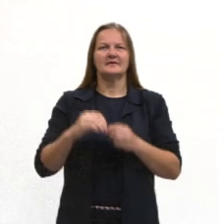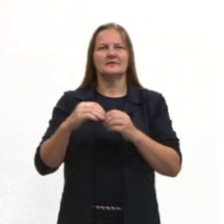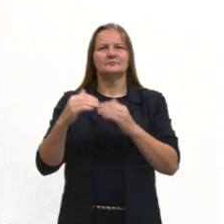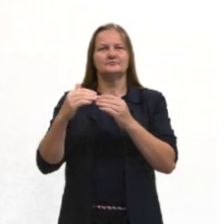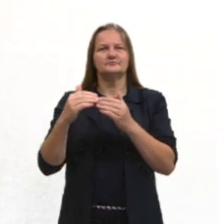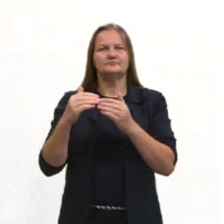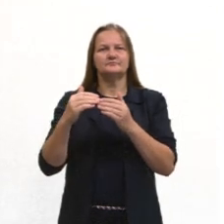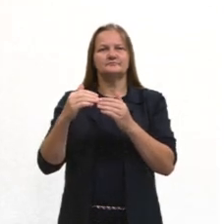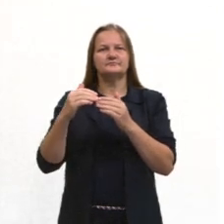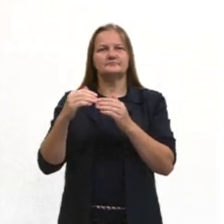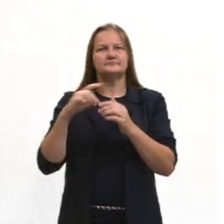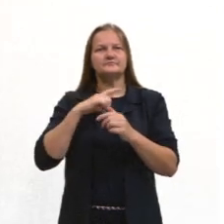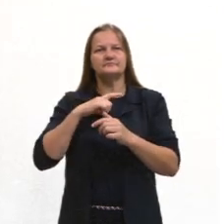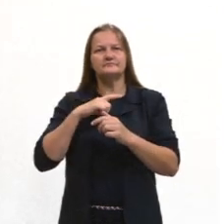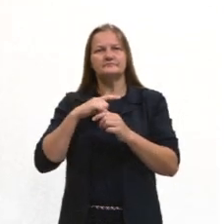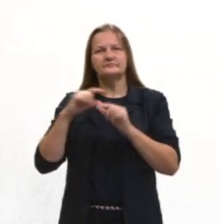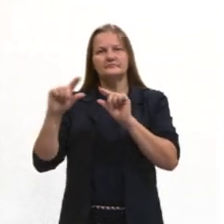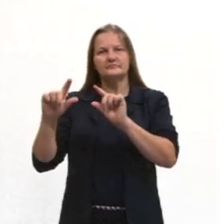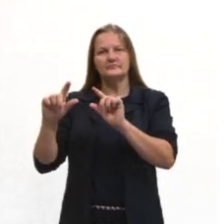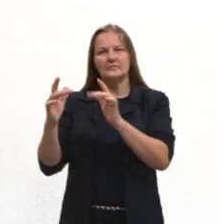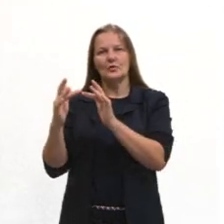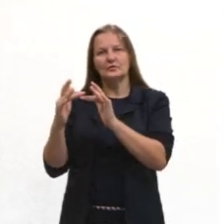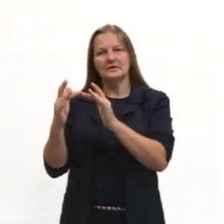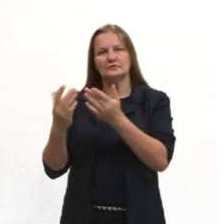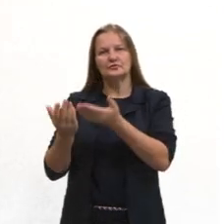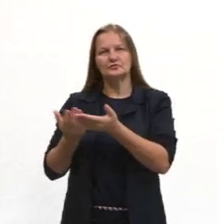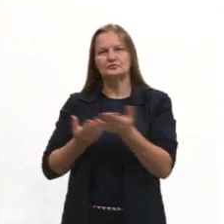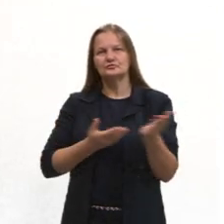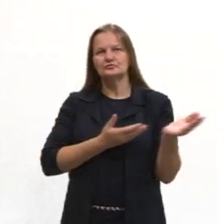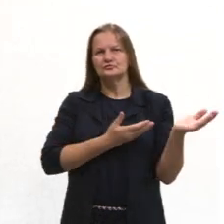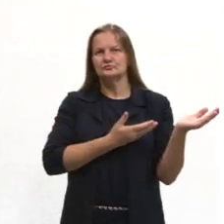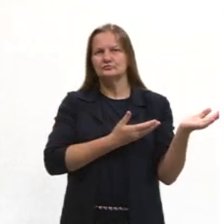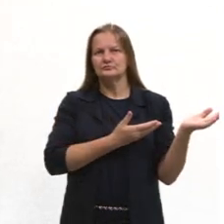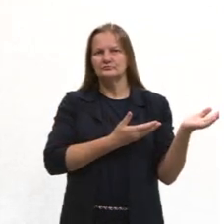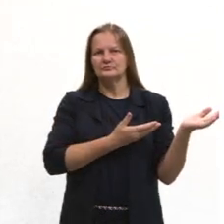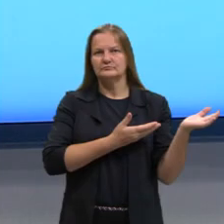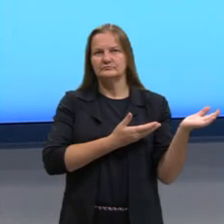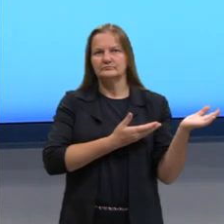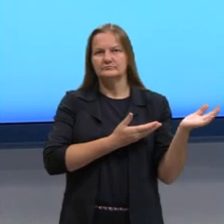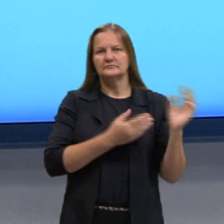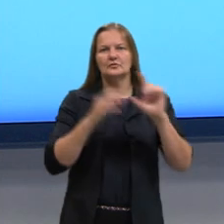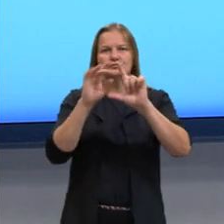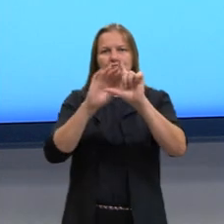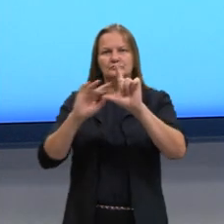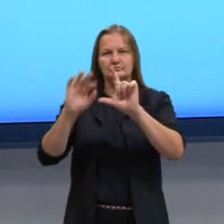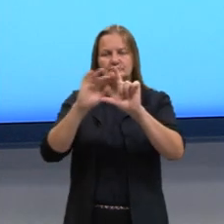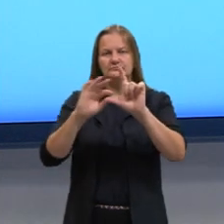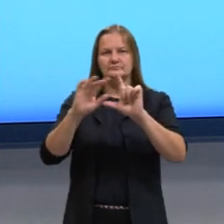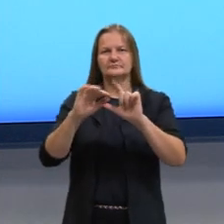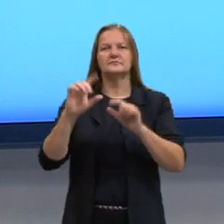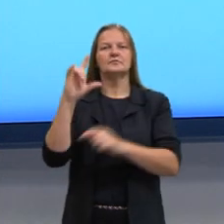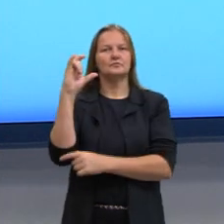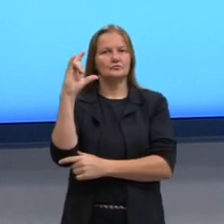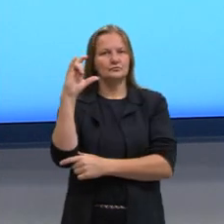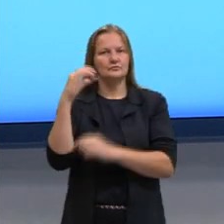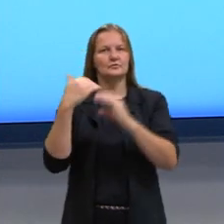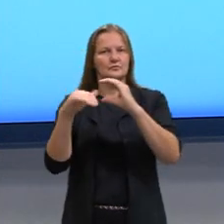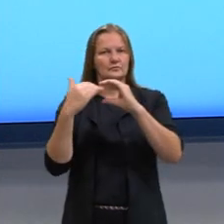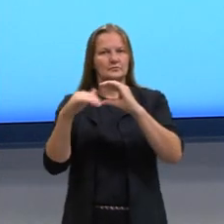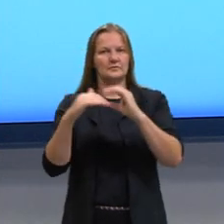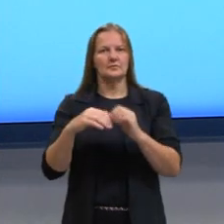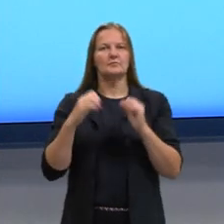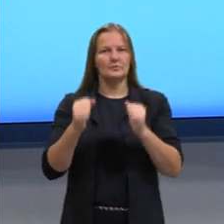inferior volta a se alimentar Então quem quiser me conhecer mais o conhecer meu trabalho Segue o QR Code meu Instagram e o e-mail